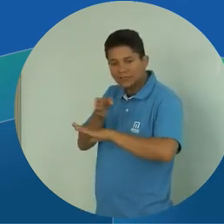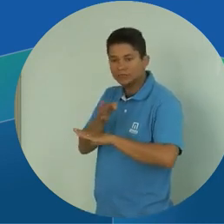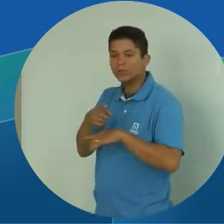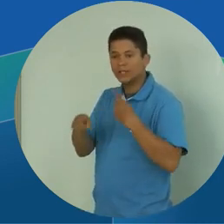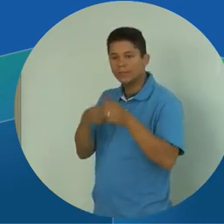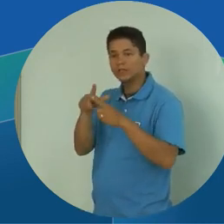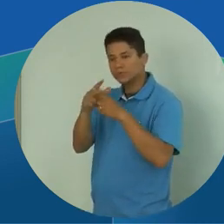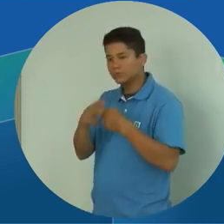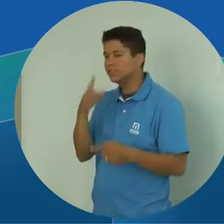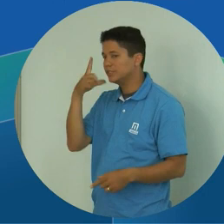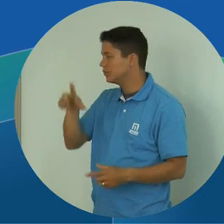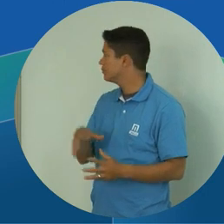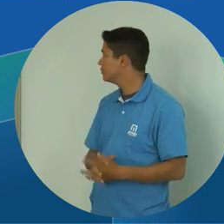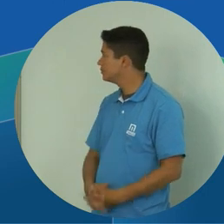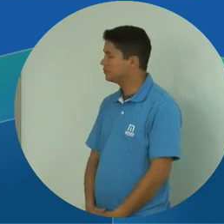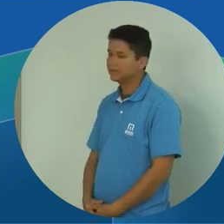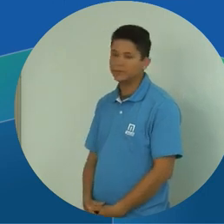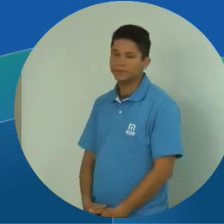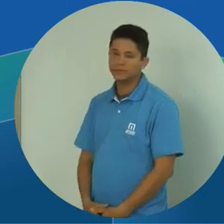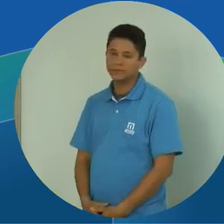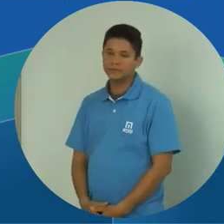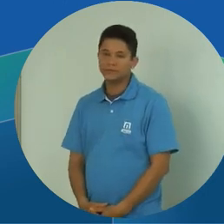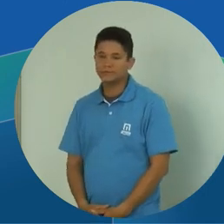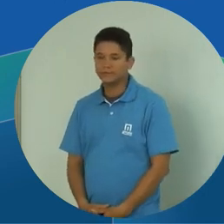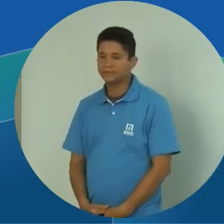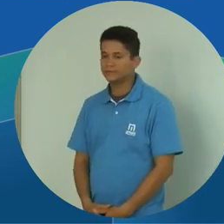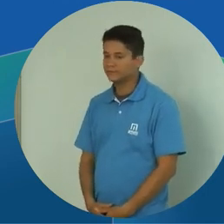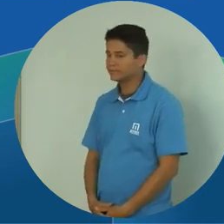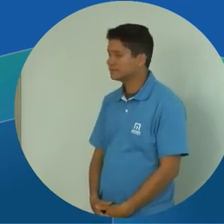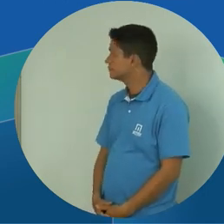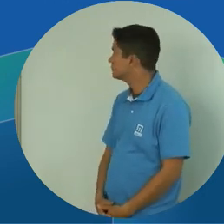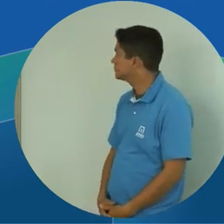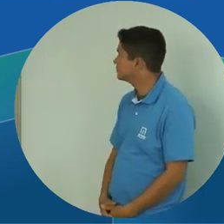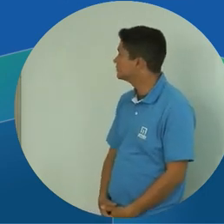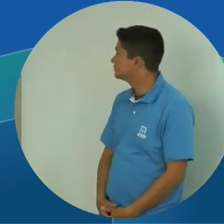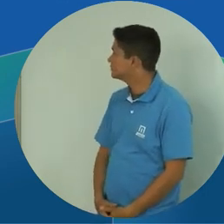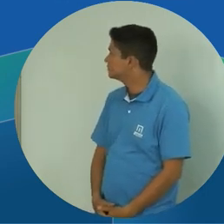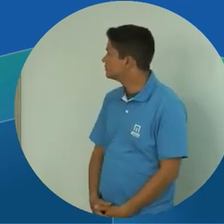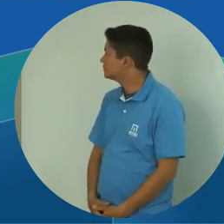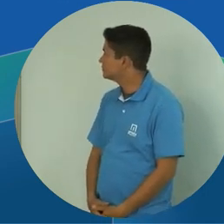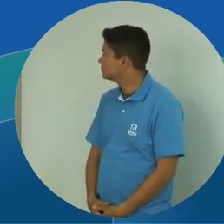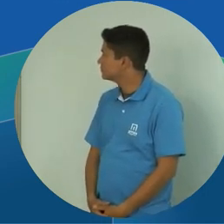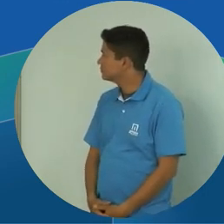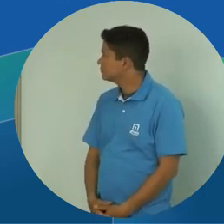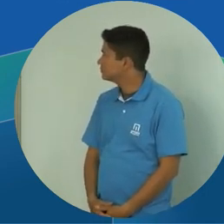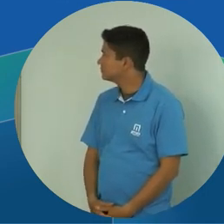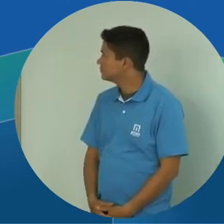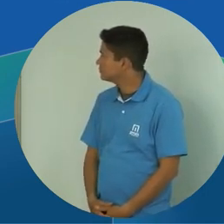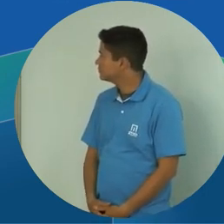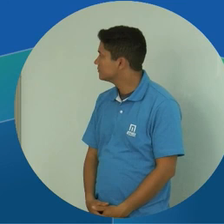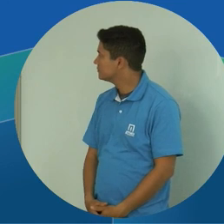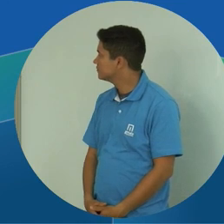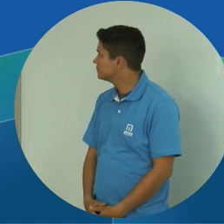resolvida, principalmente no período seco. E aí a gente...